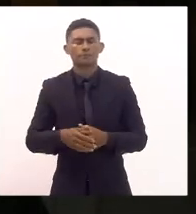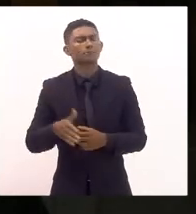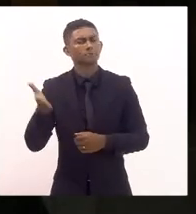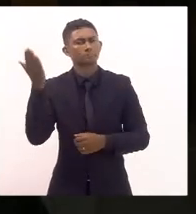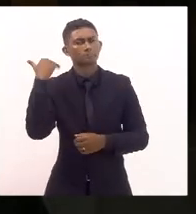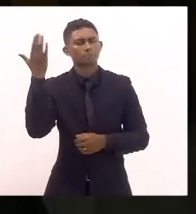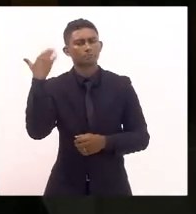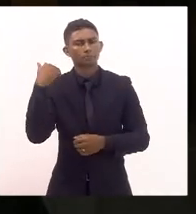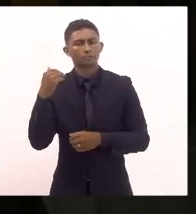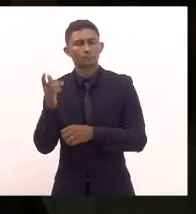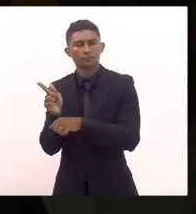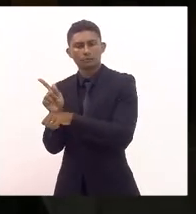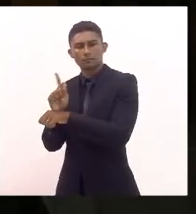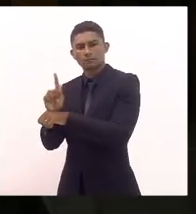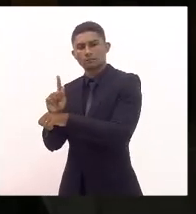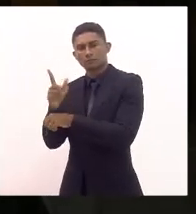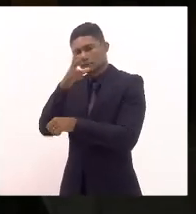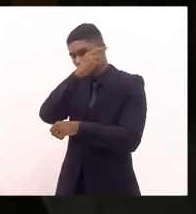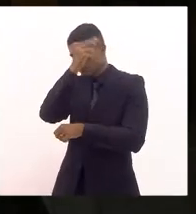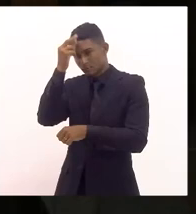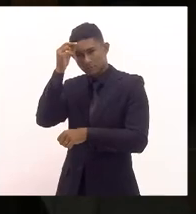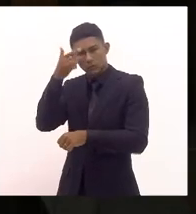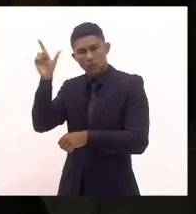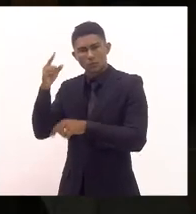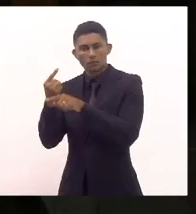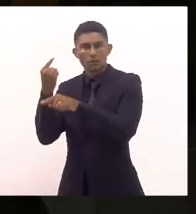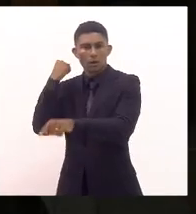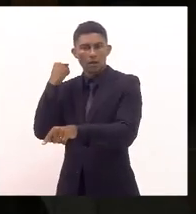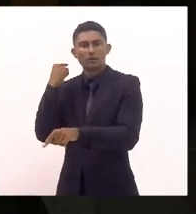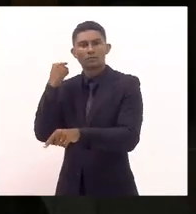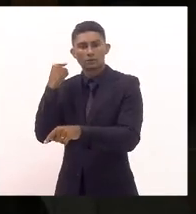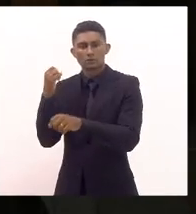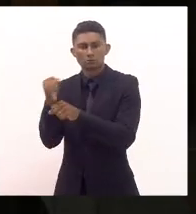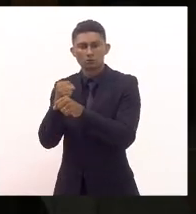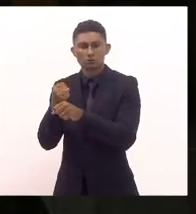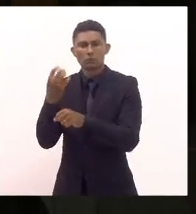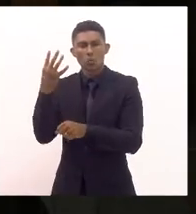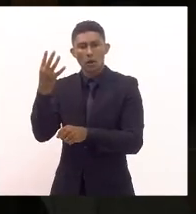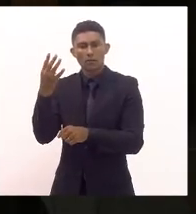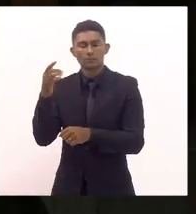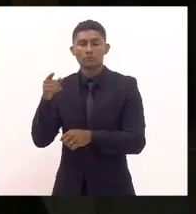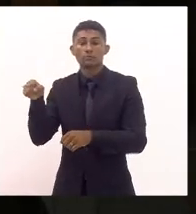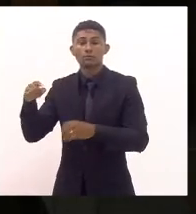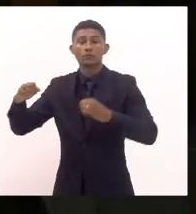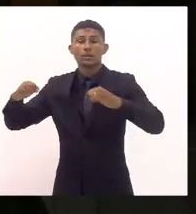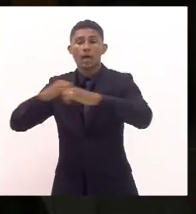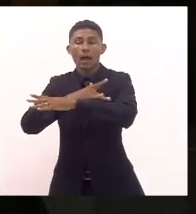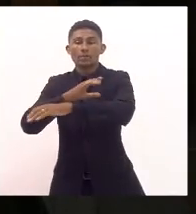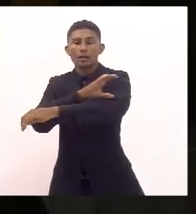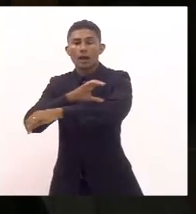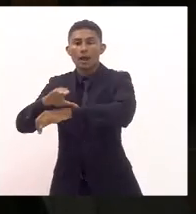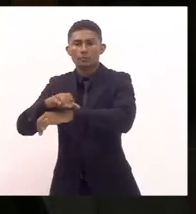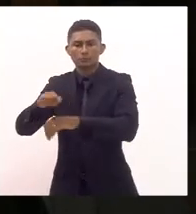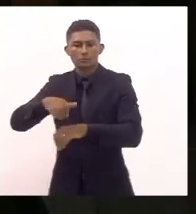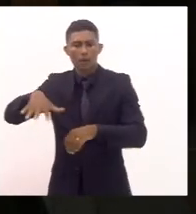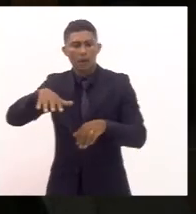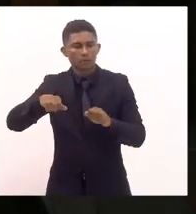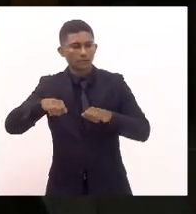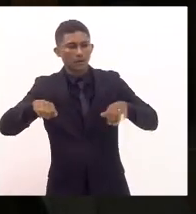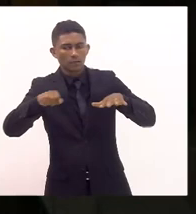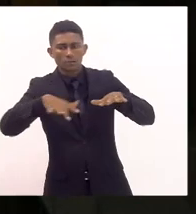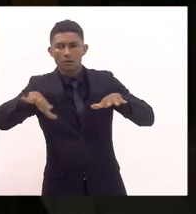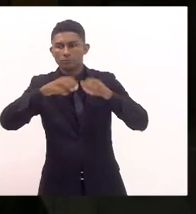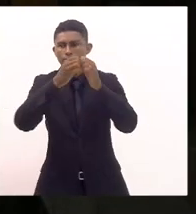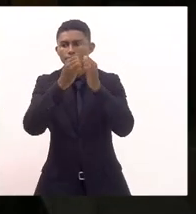quatro anos da gestão anterior Campos foi sucateada em todos os seus setores senhora presidente em